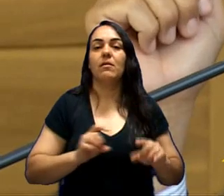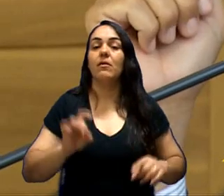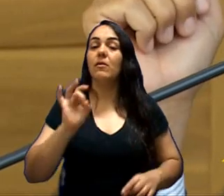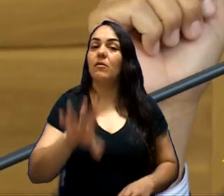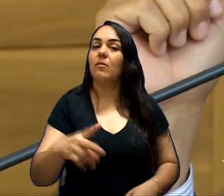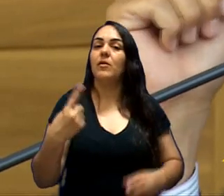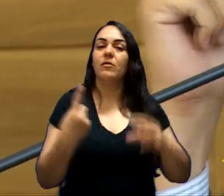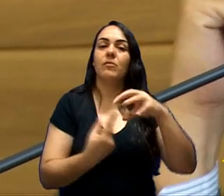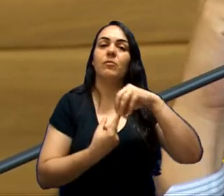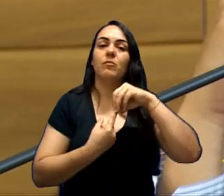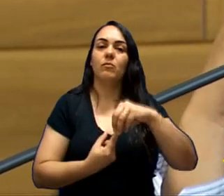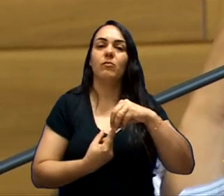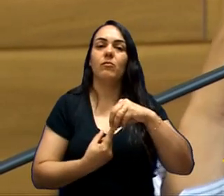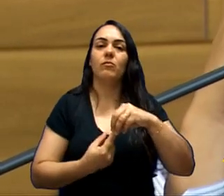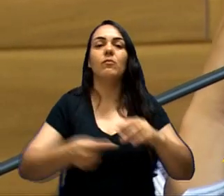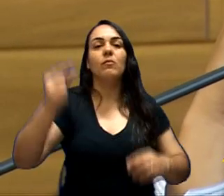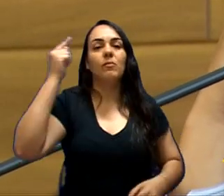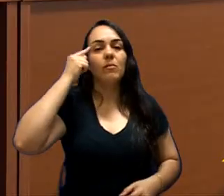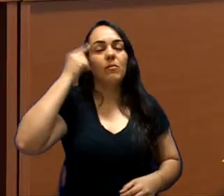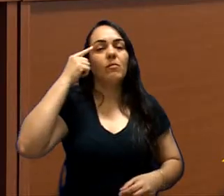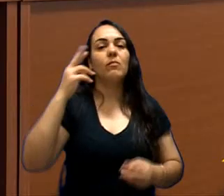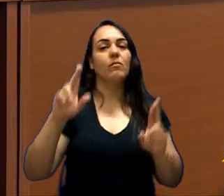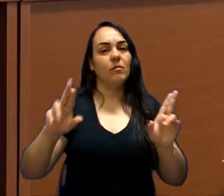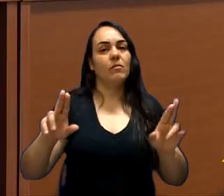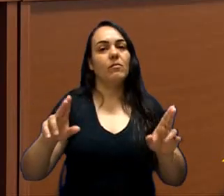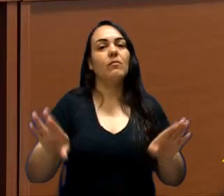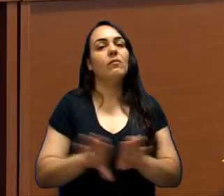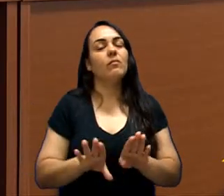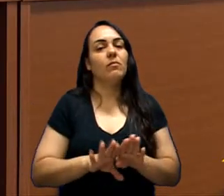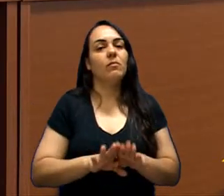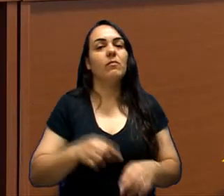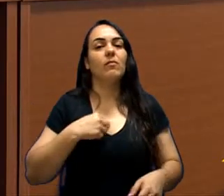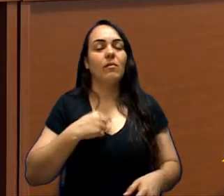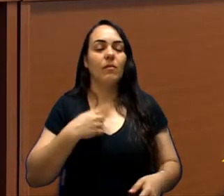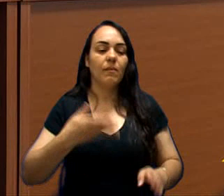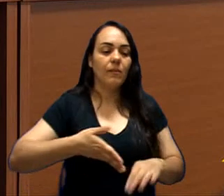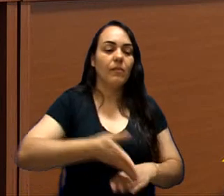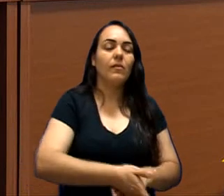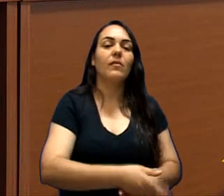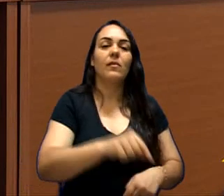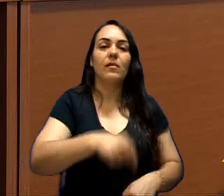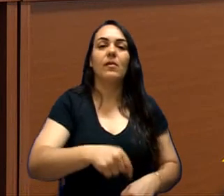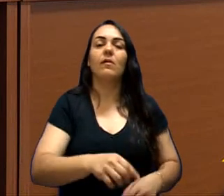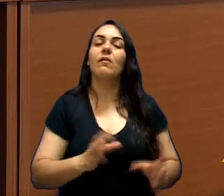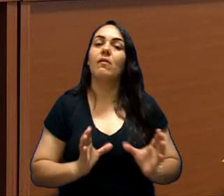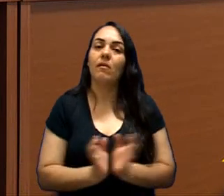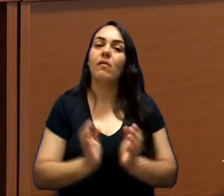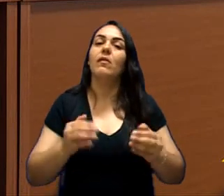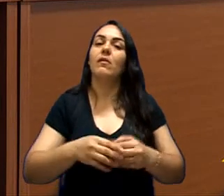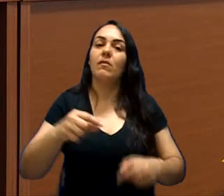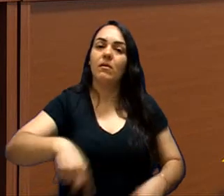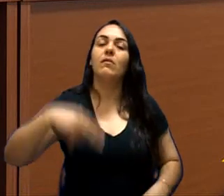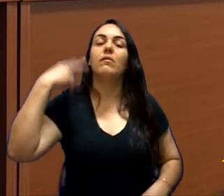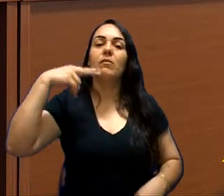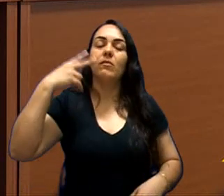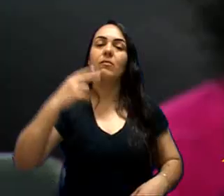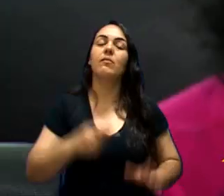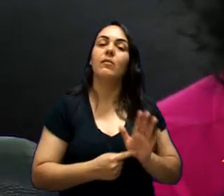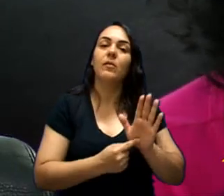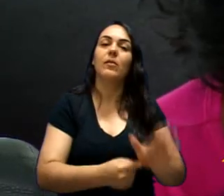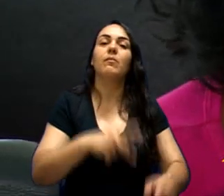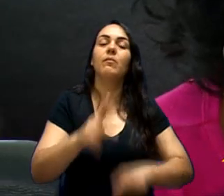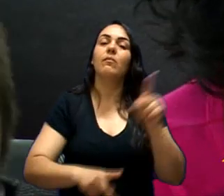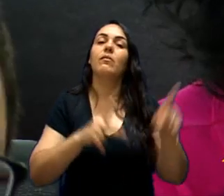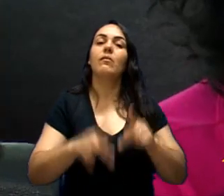um. Exato, tanto é que desde o momento que eu entrei nessa Casa de Leis, como vereadora, representando a